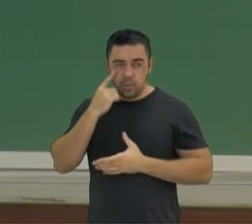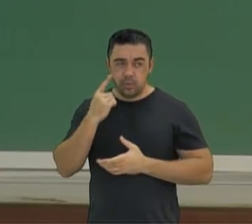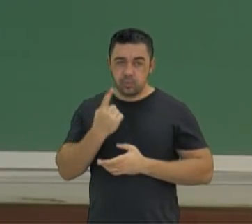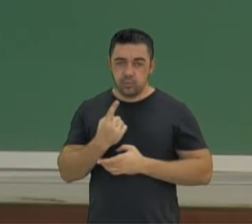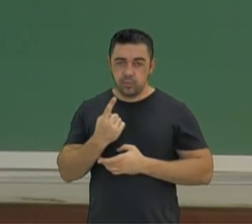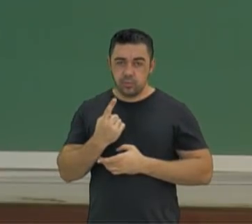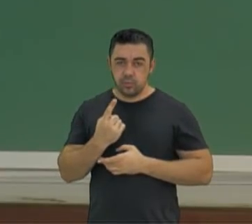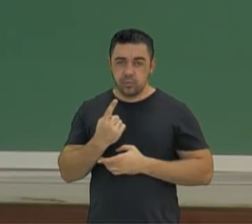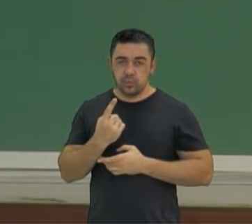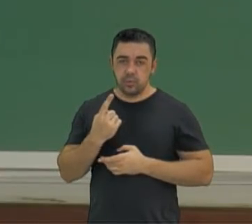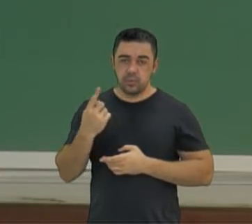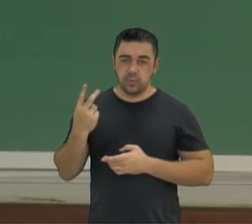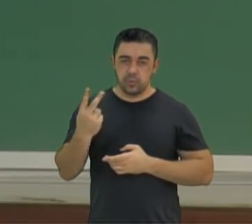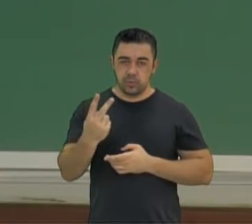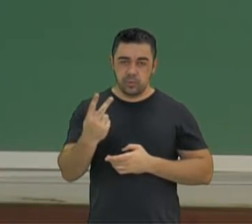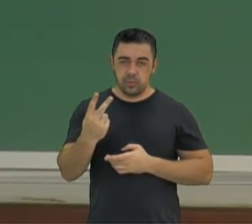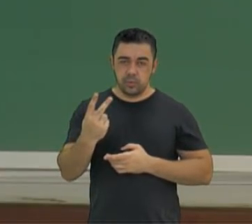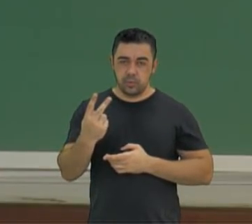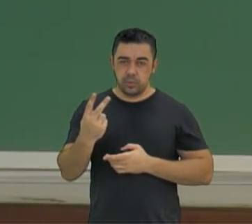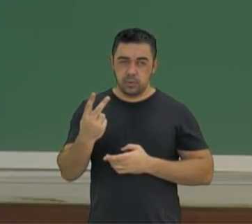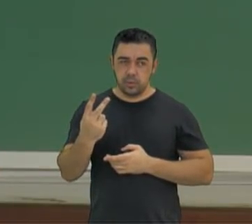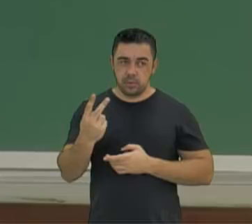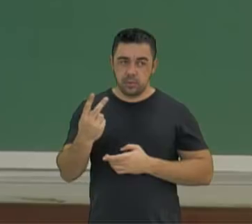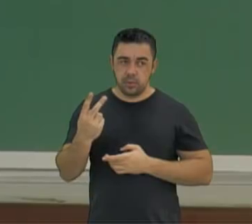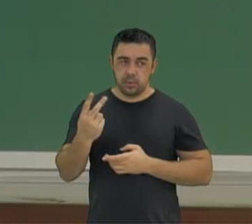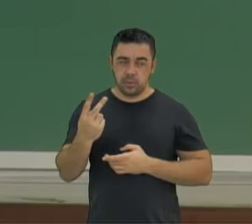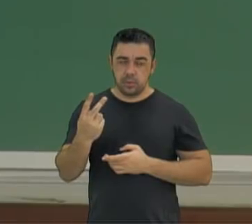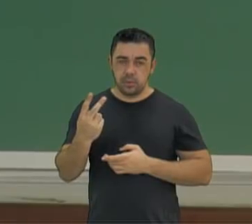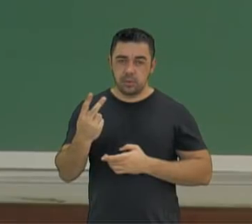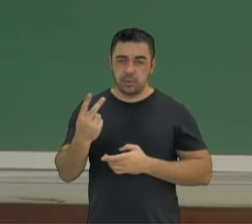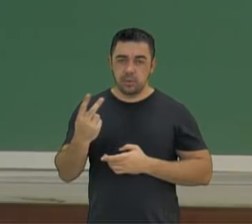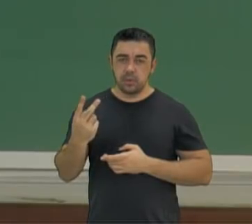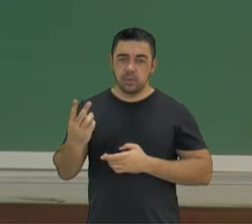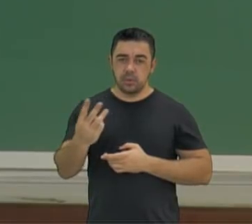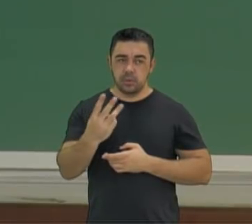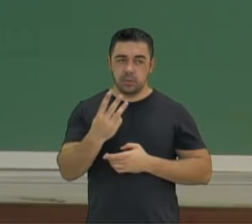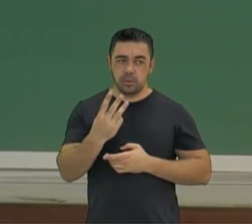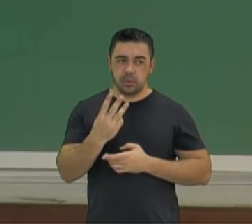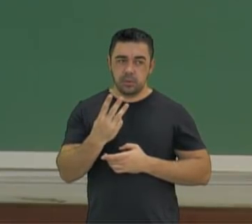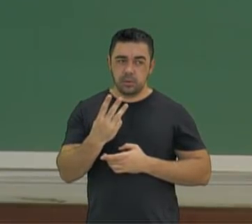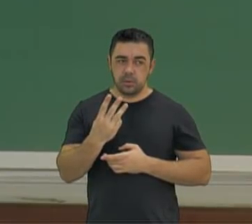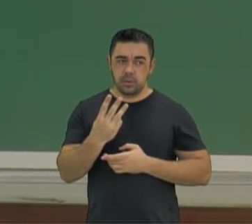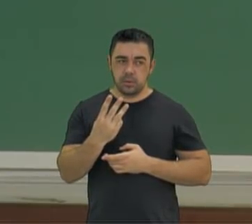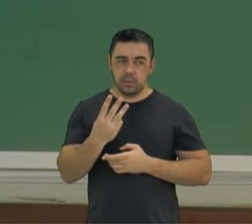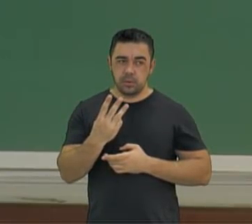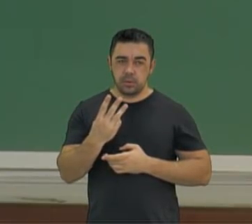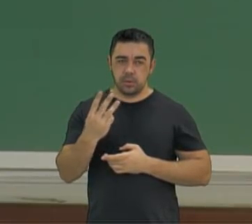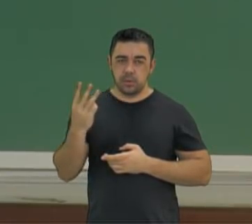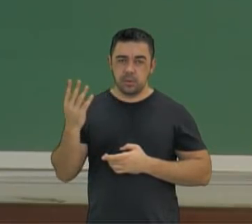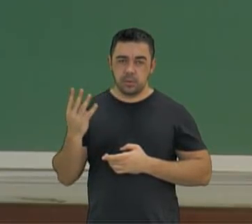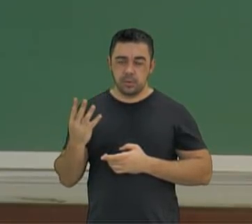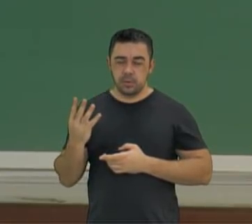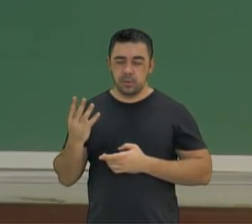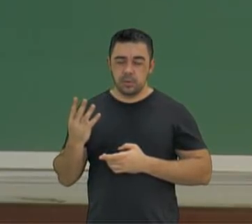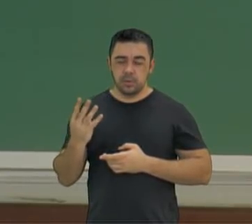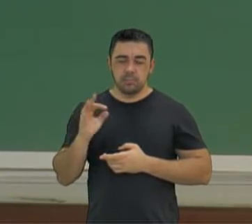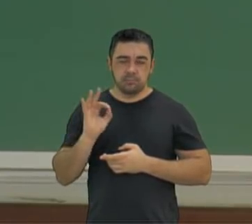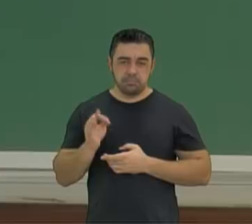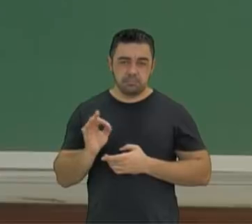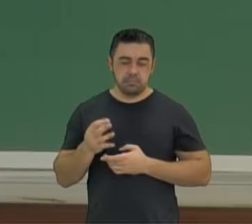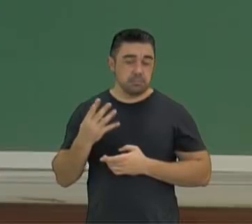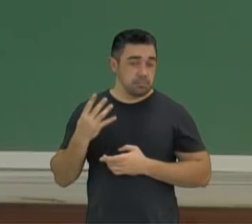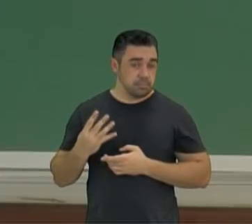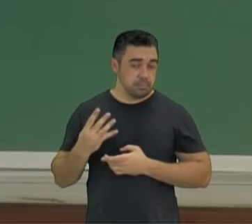faces? Uma aqui na frente, 2 aqui atrás, né? 1, 2, 3,